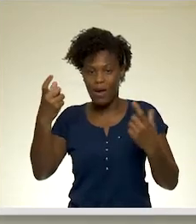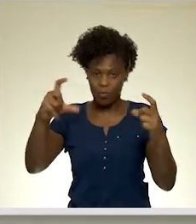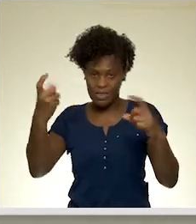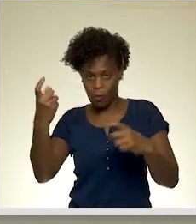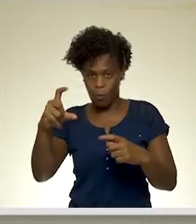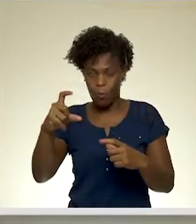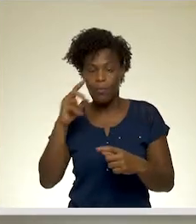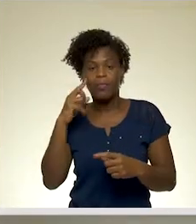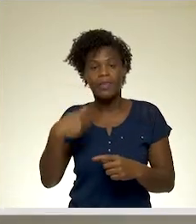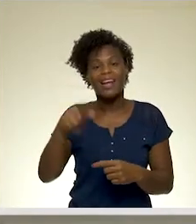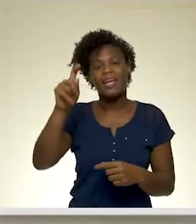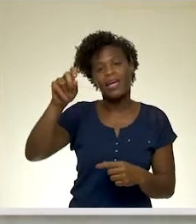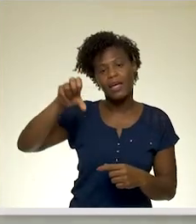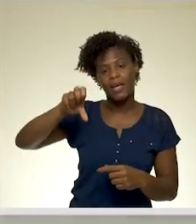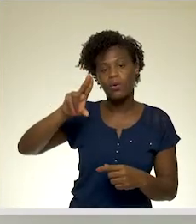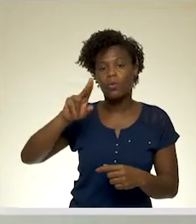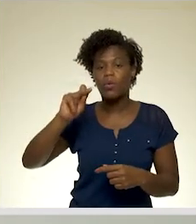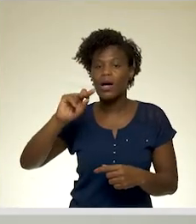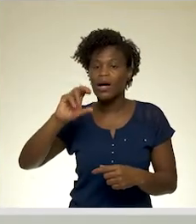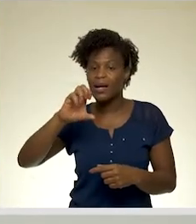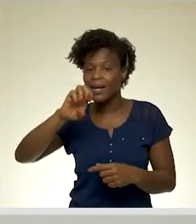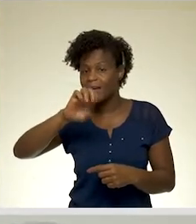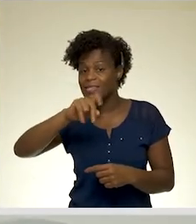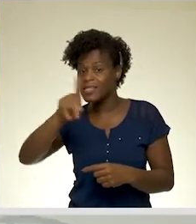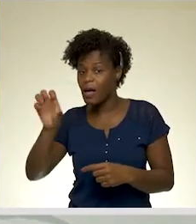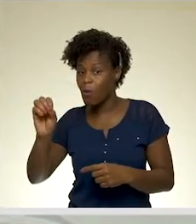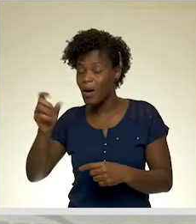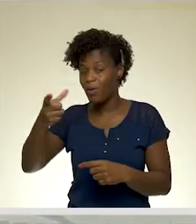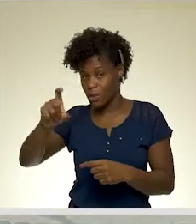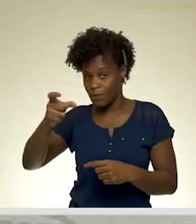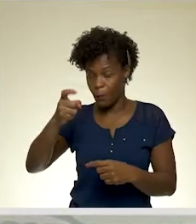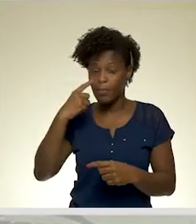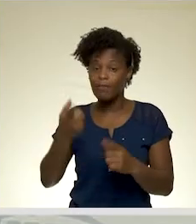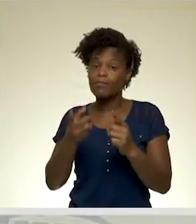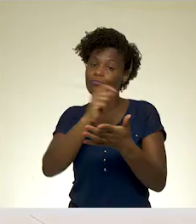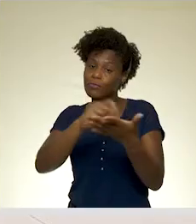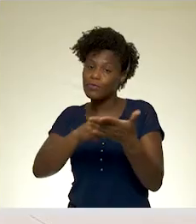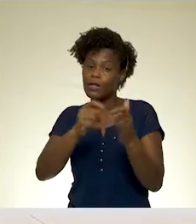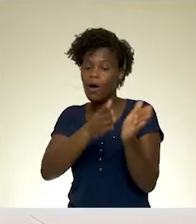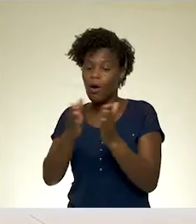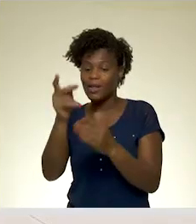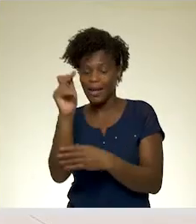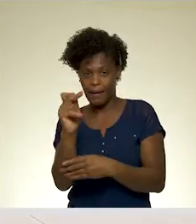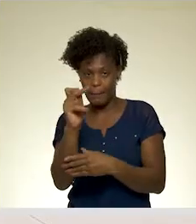vamos fazer? Vamos resolver a equação em ordem a.